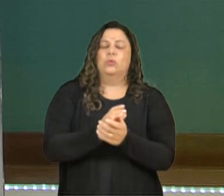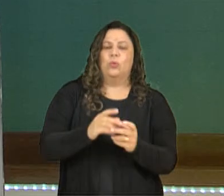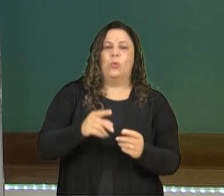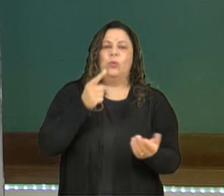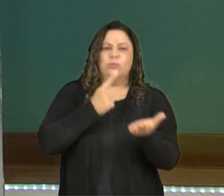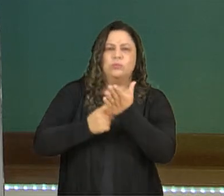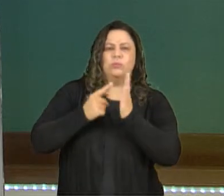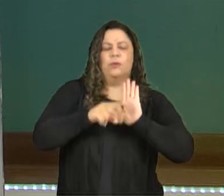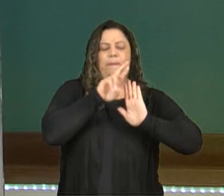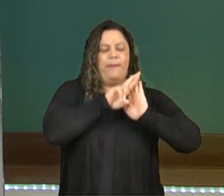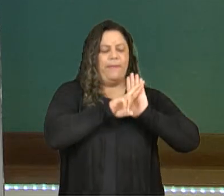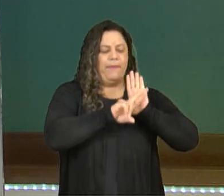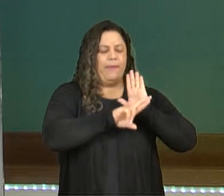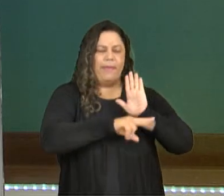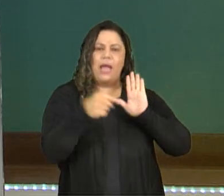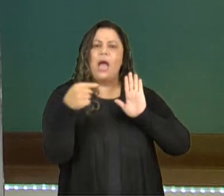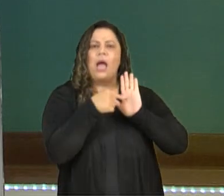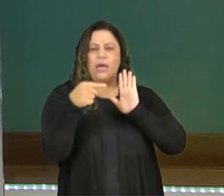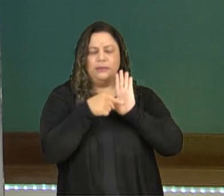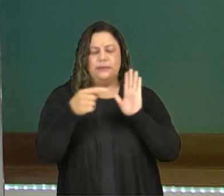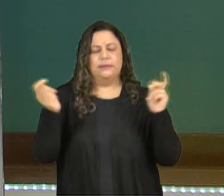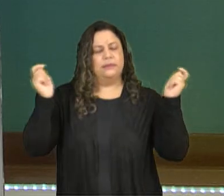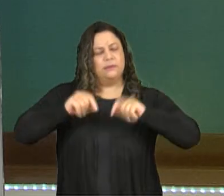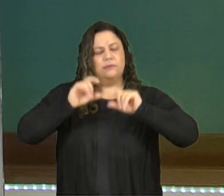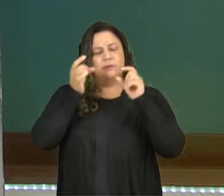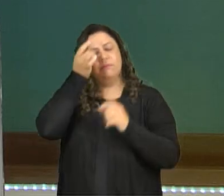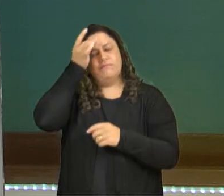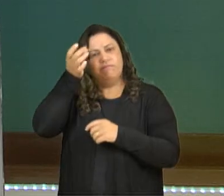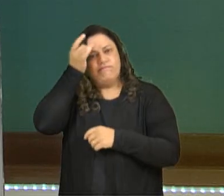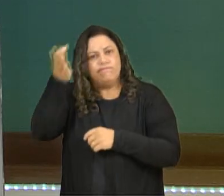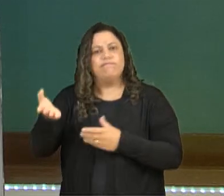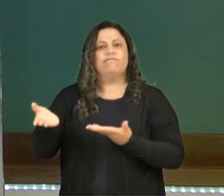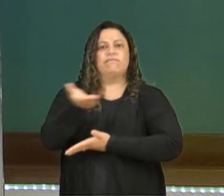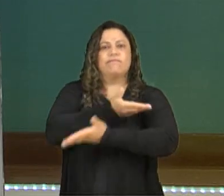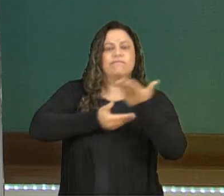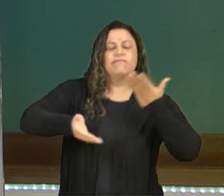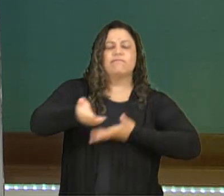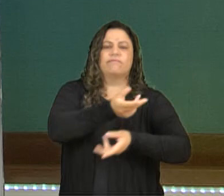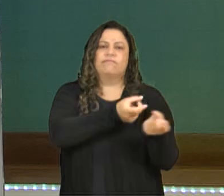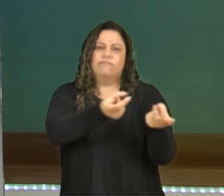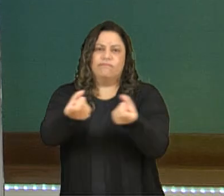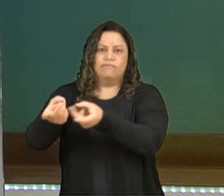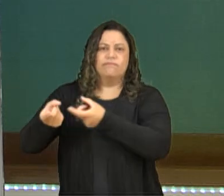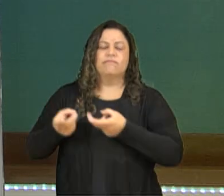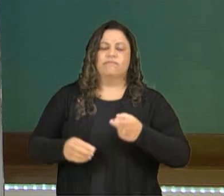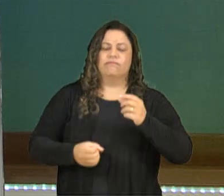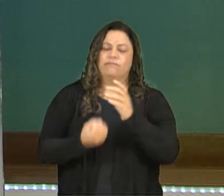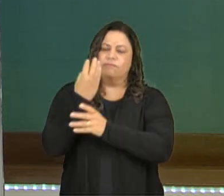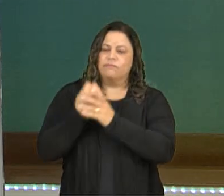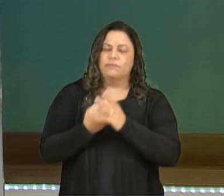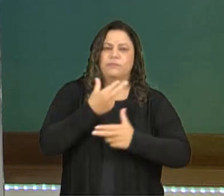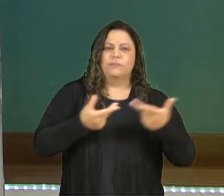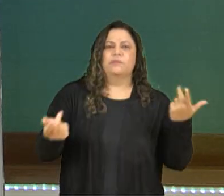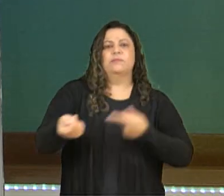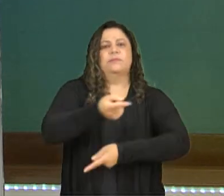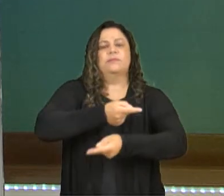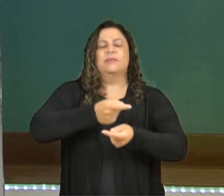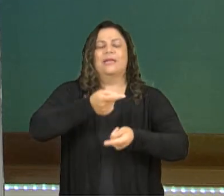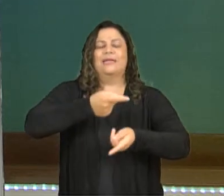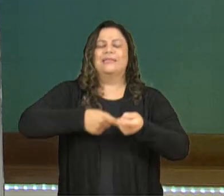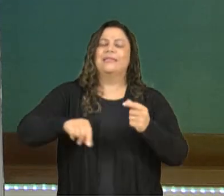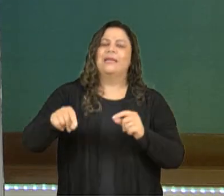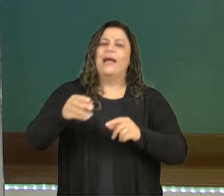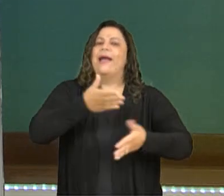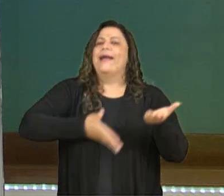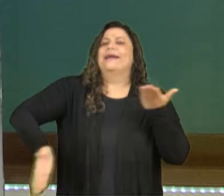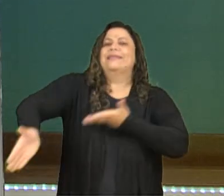estipulam características para facilitar o comércio ou a produção ou ainda a circulação de pessoas.